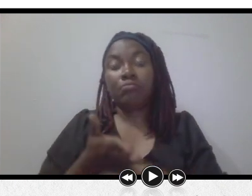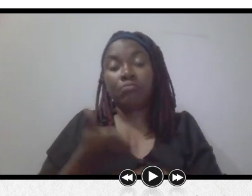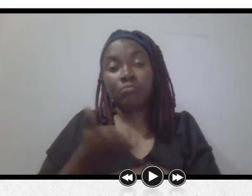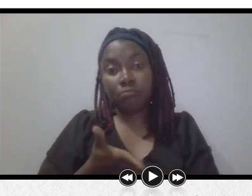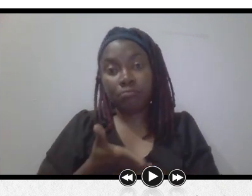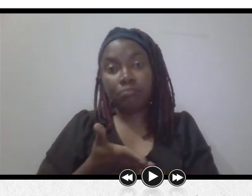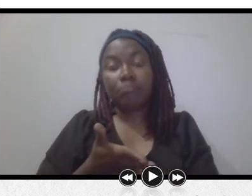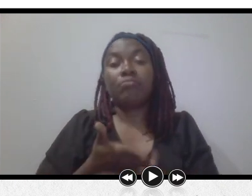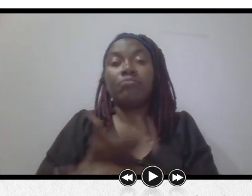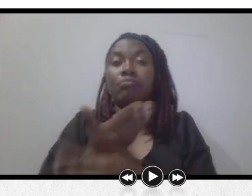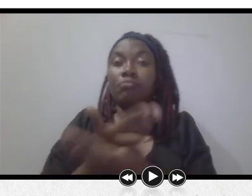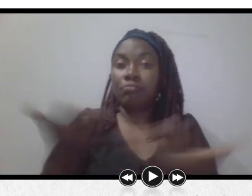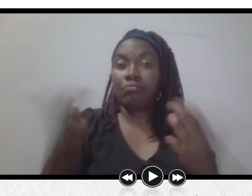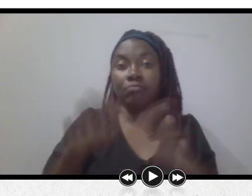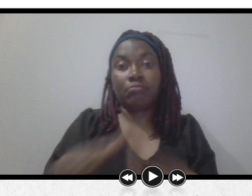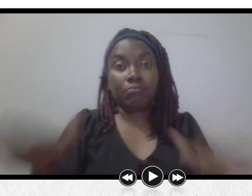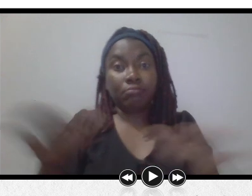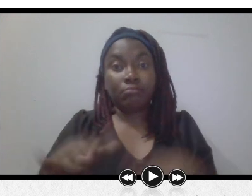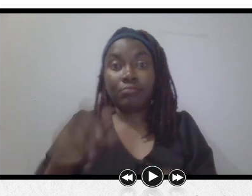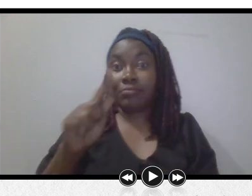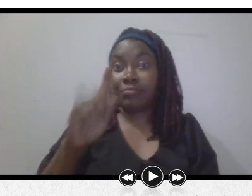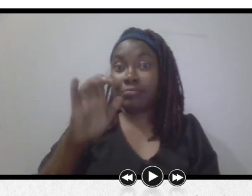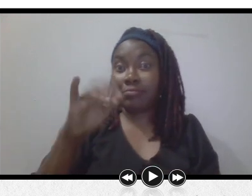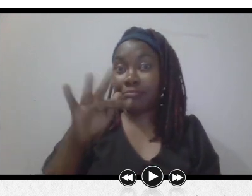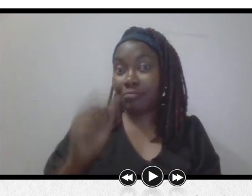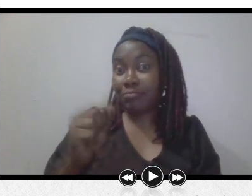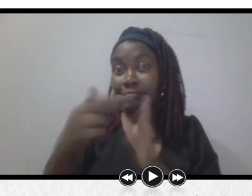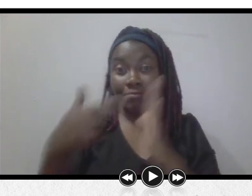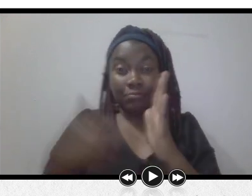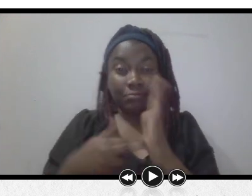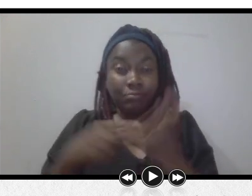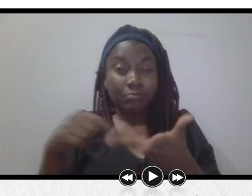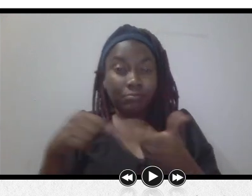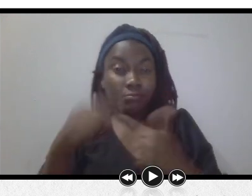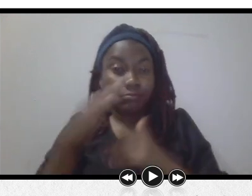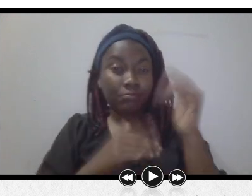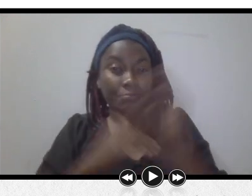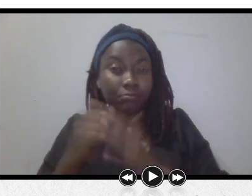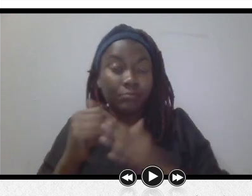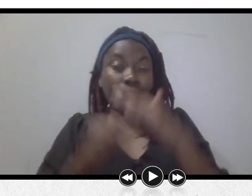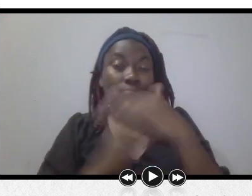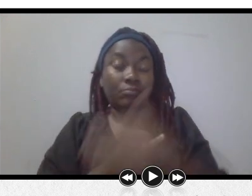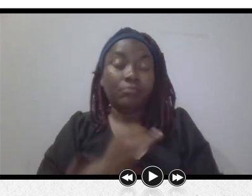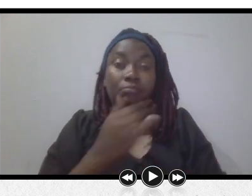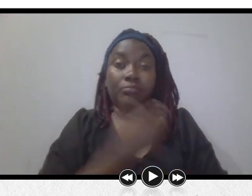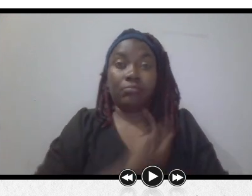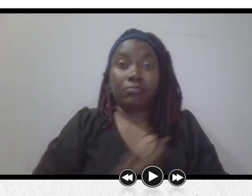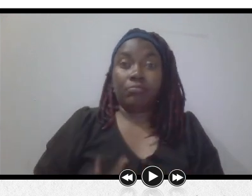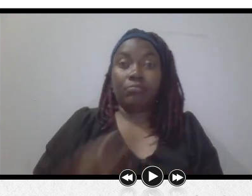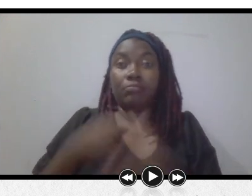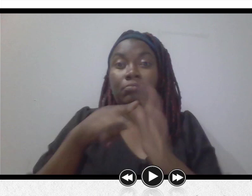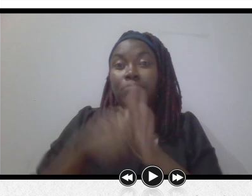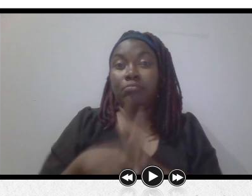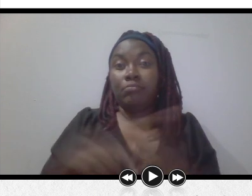disse para as senhoras e para os senhores. A agência reguladora, como componente técnico, um órgão público que fiscaliza a